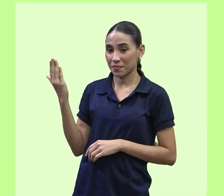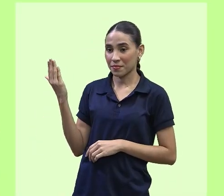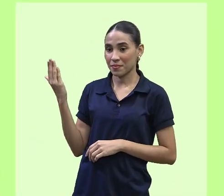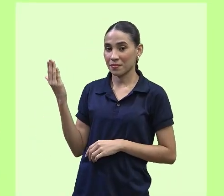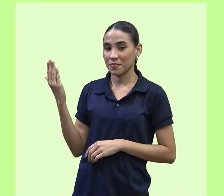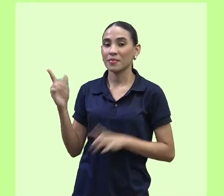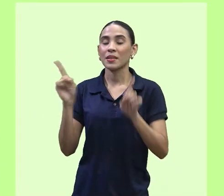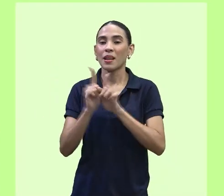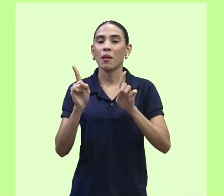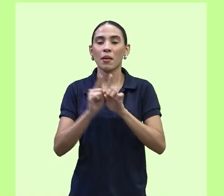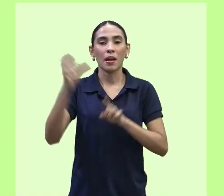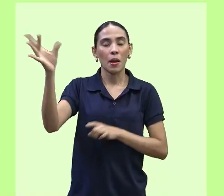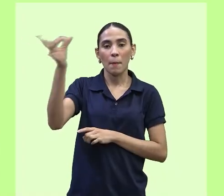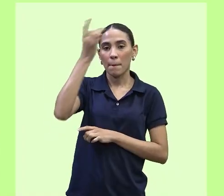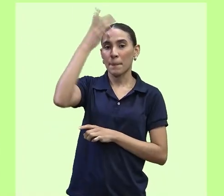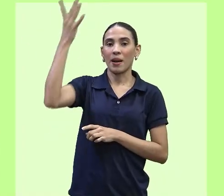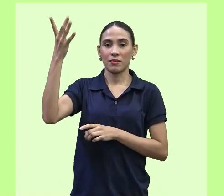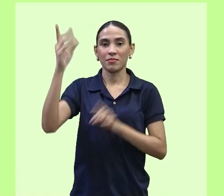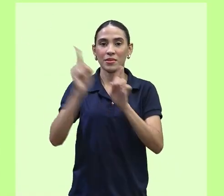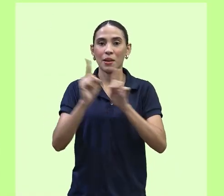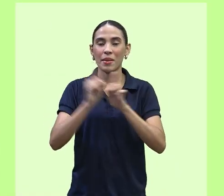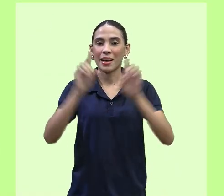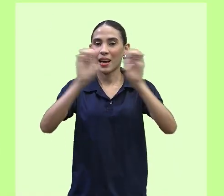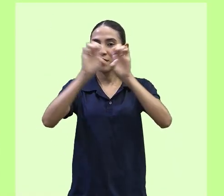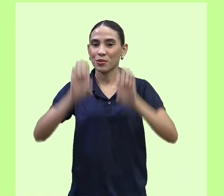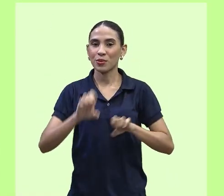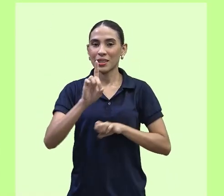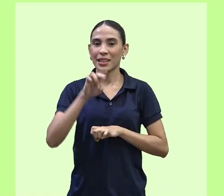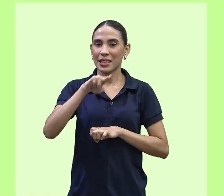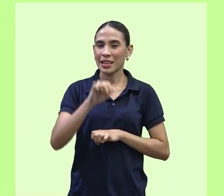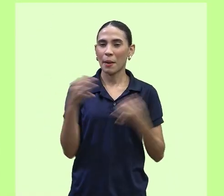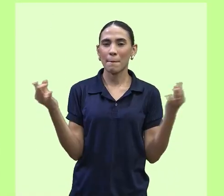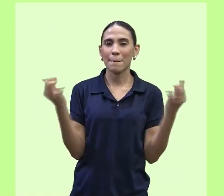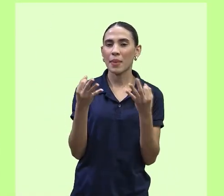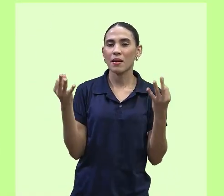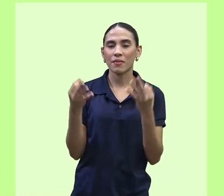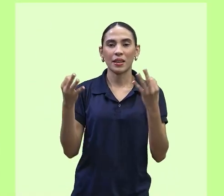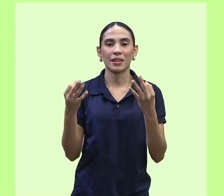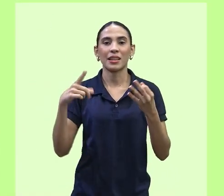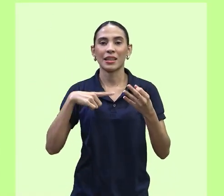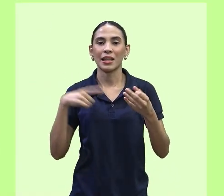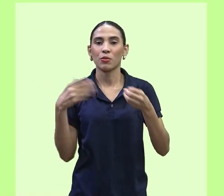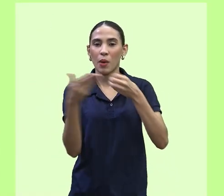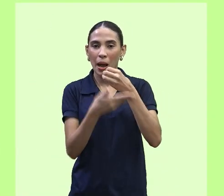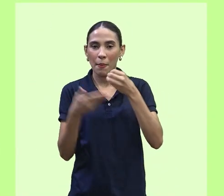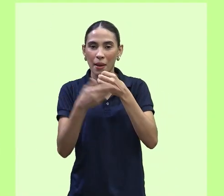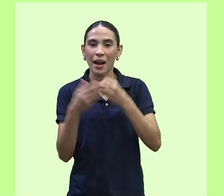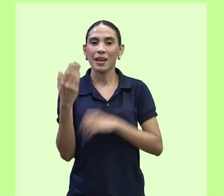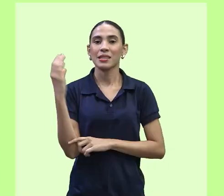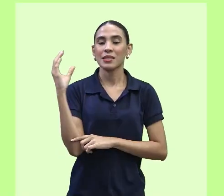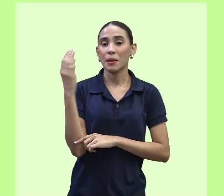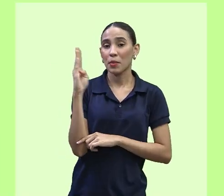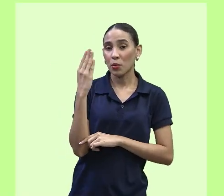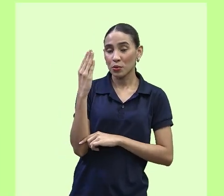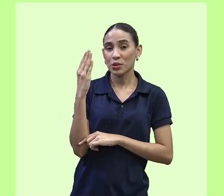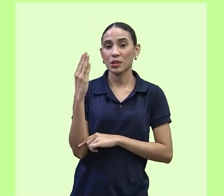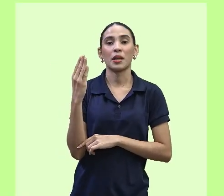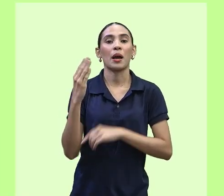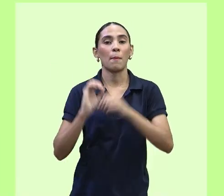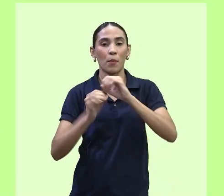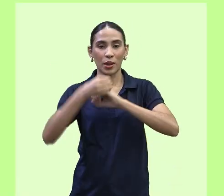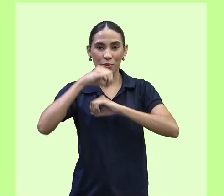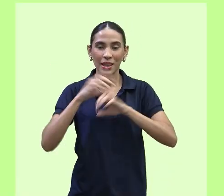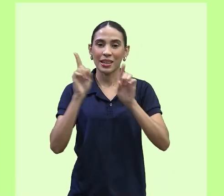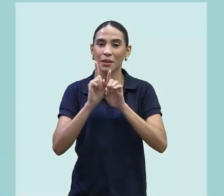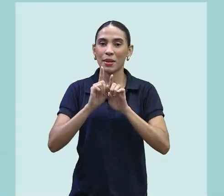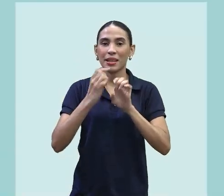Crick iluminaram a estrutura misteriosa do DNA, lançando as bases para a biologia molecular e a engenharia